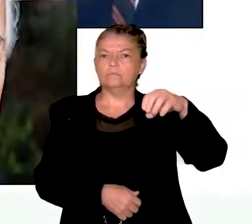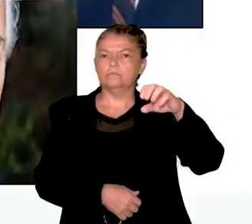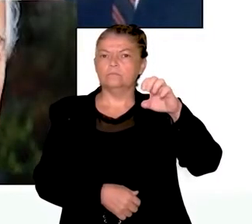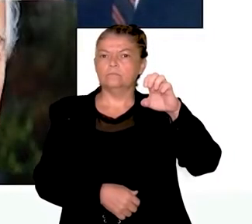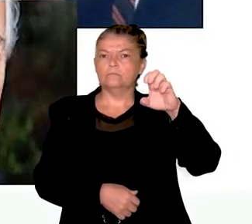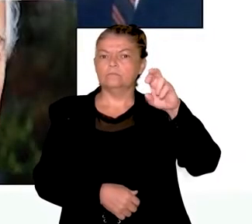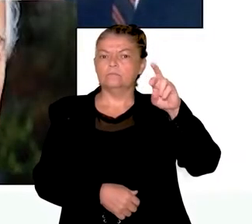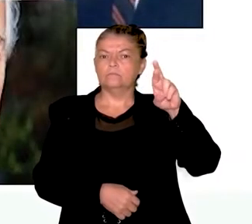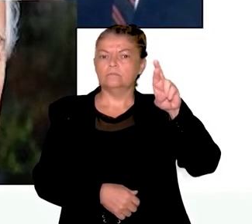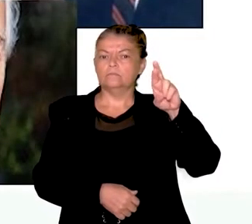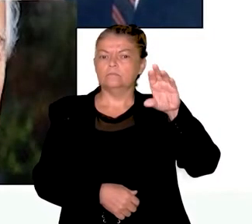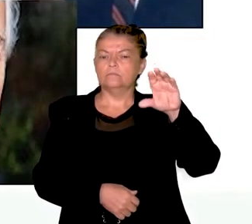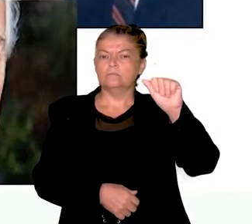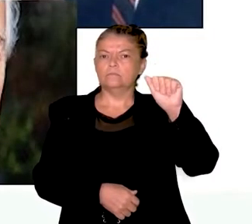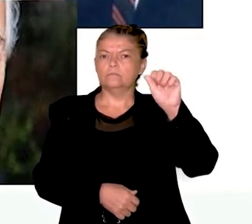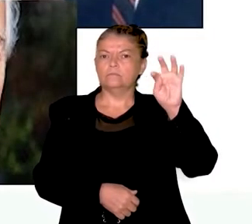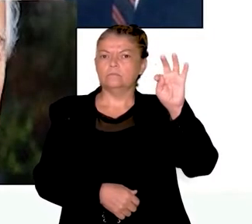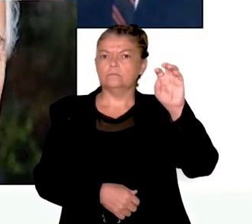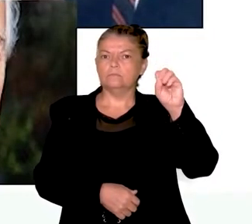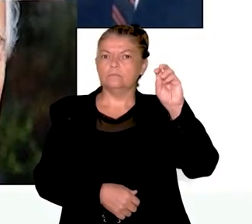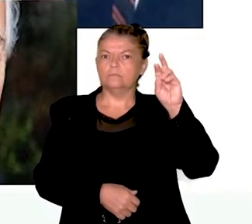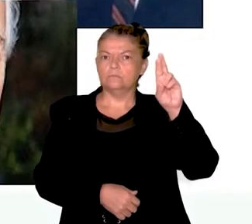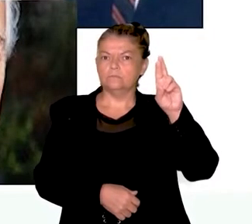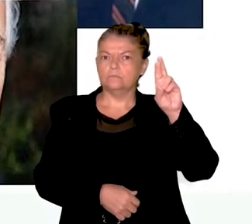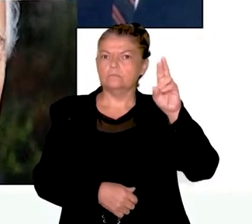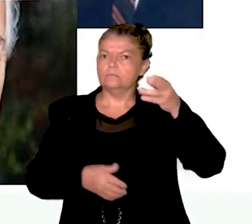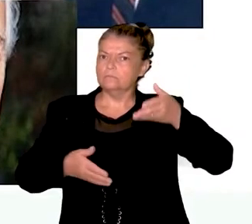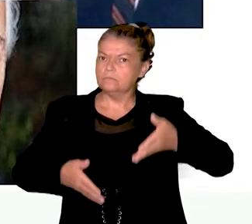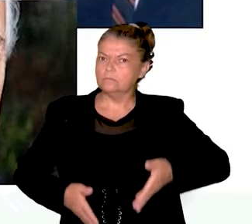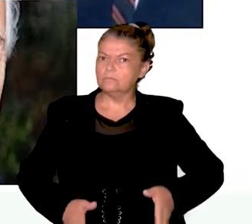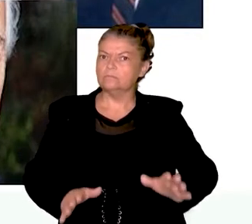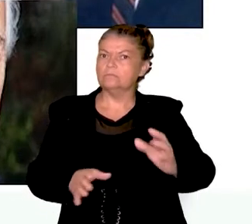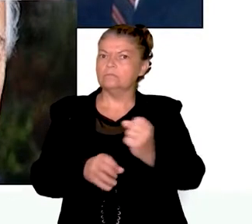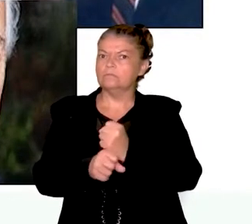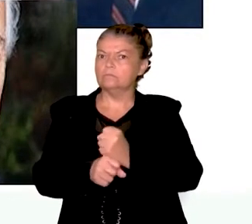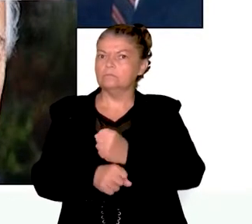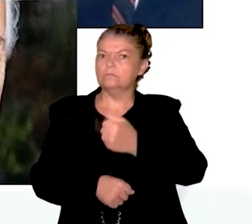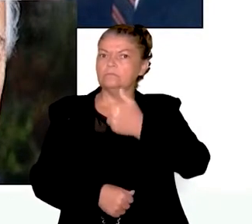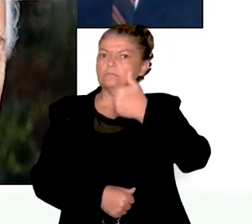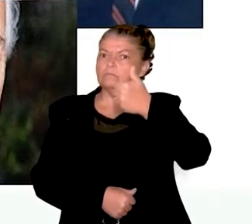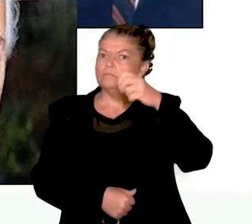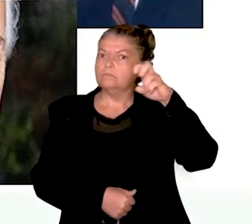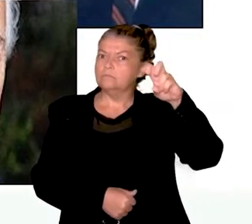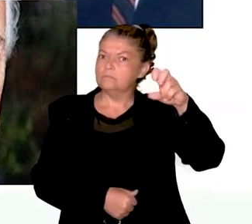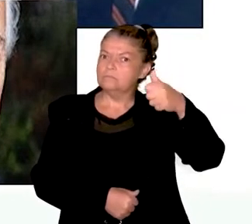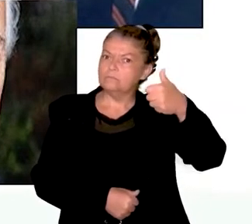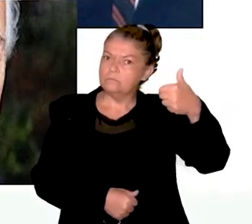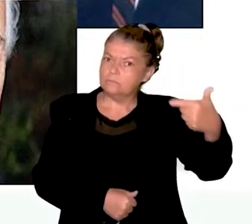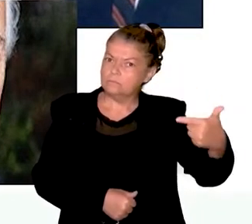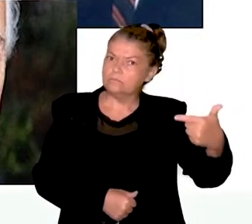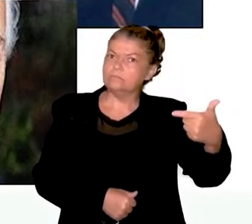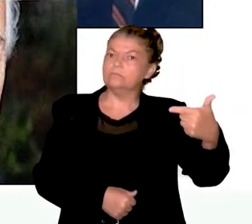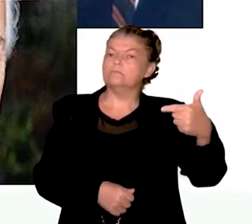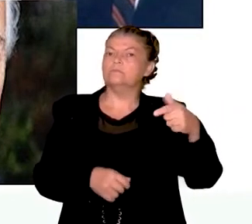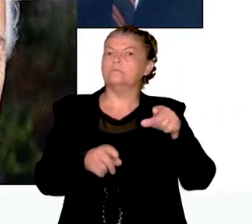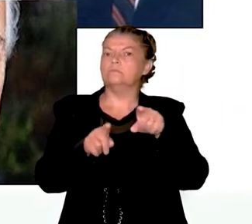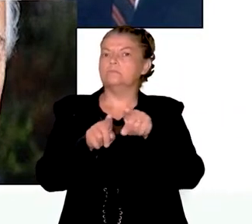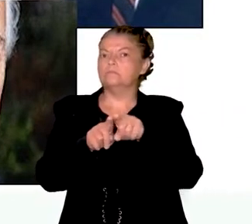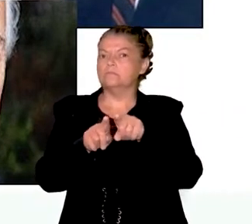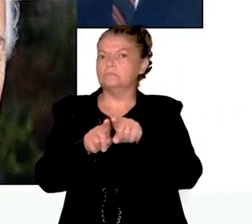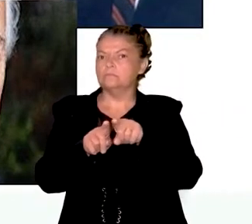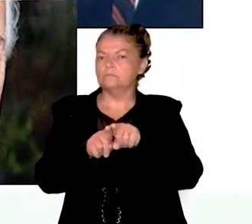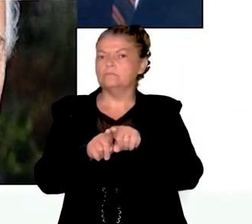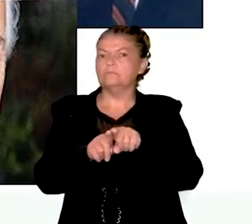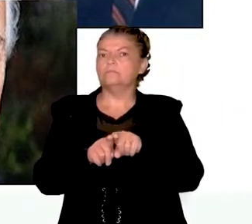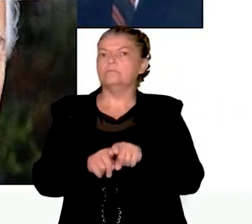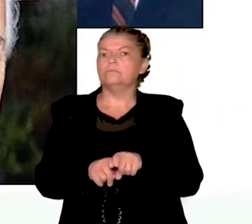ou Geraldo Mercator. Ele nasceu em 1512, em dezembro de 1594 foi o ano de